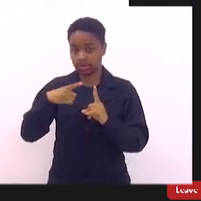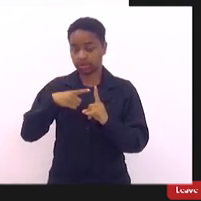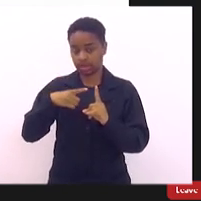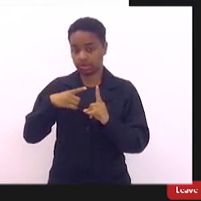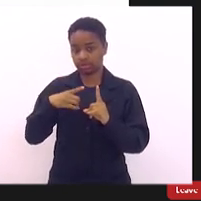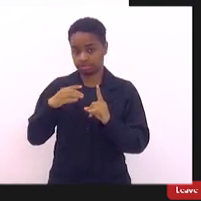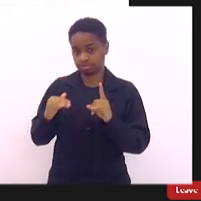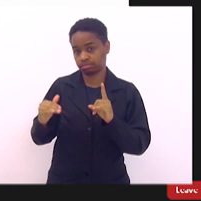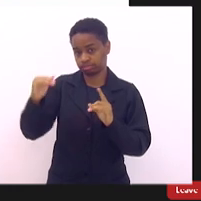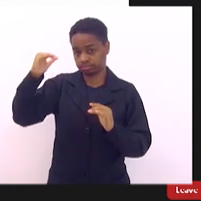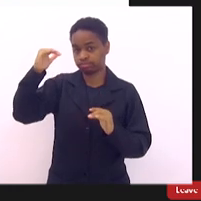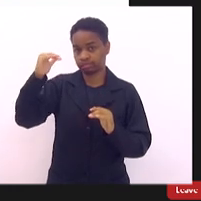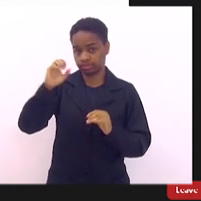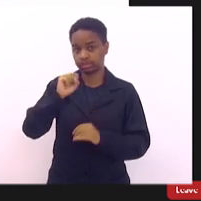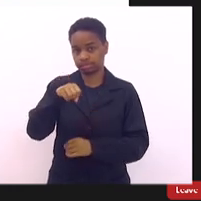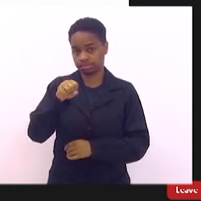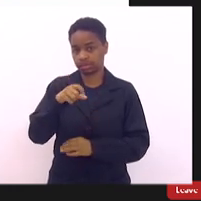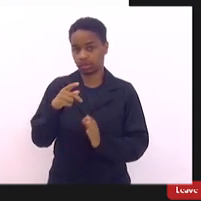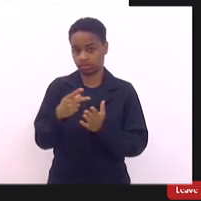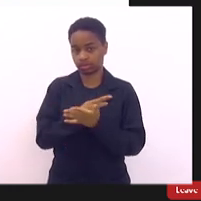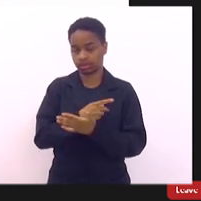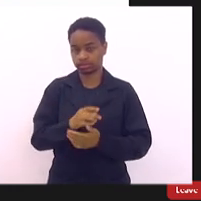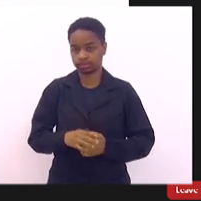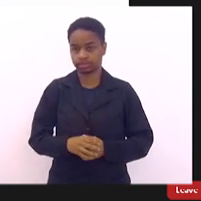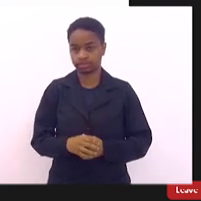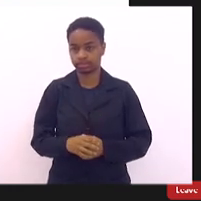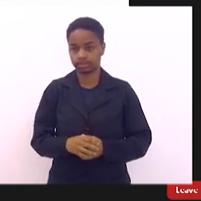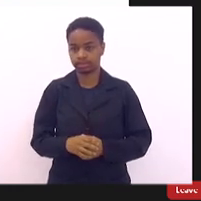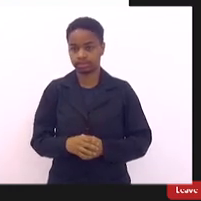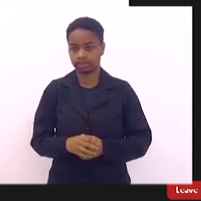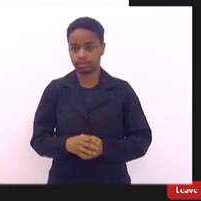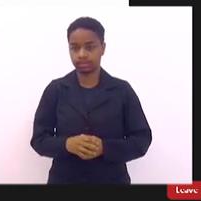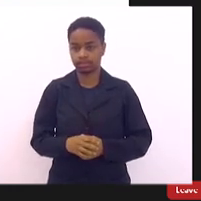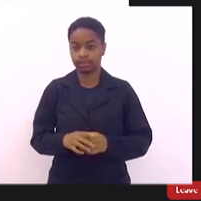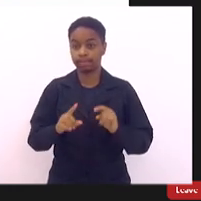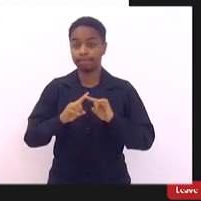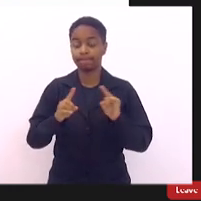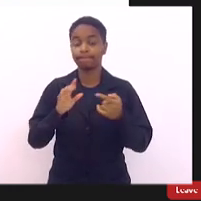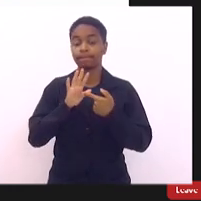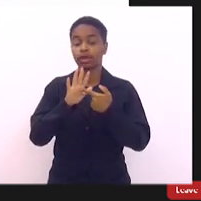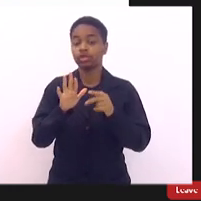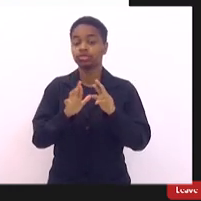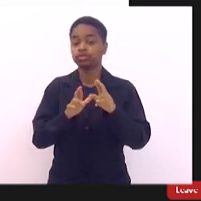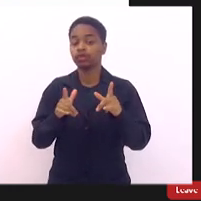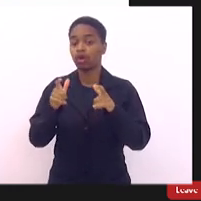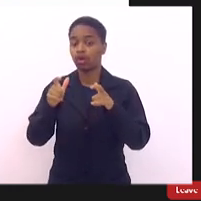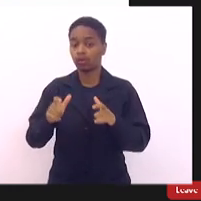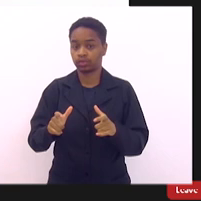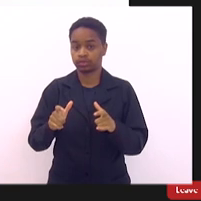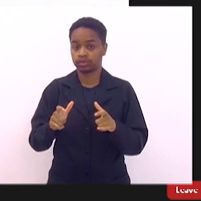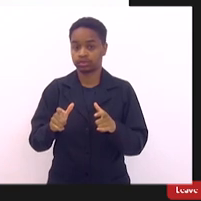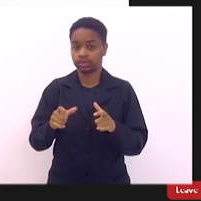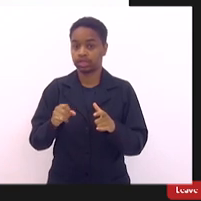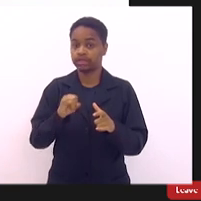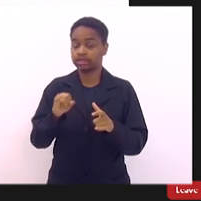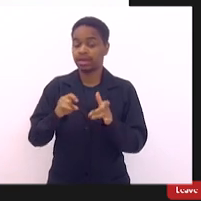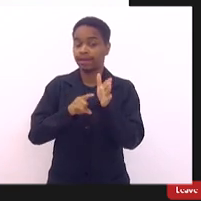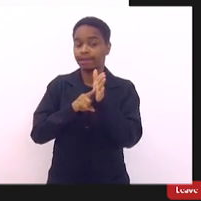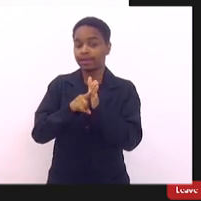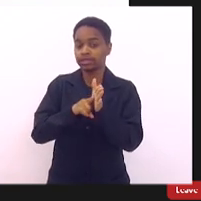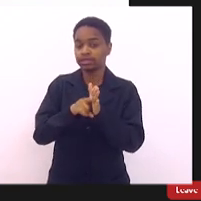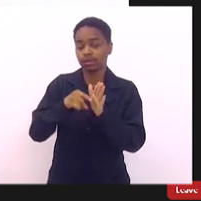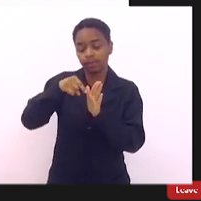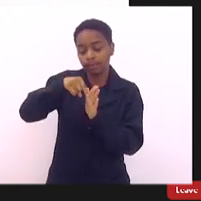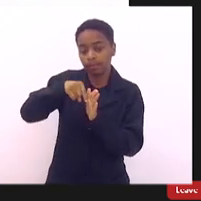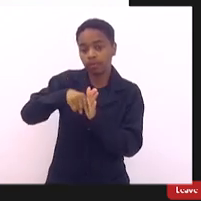muito maior, sim. Onde que aparece, começa a aparecer a diferença? Principalmente quando a pesquisa vai se